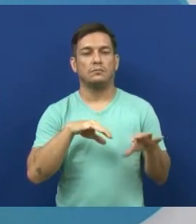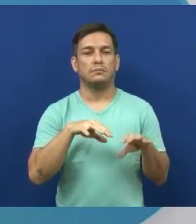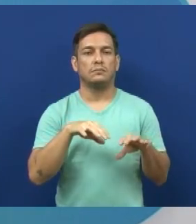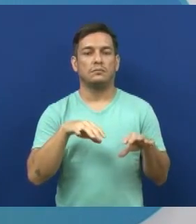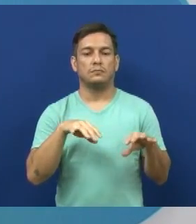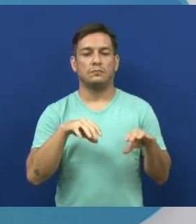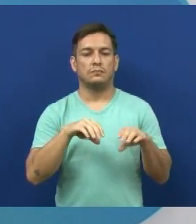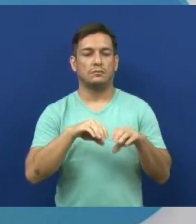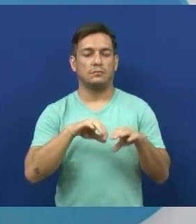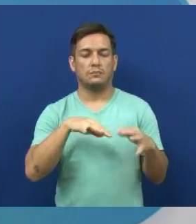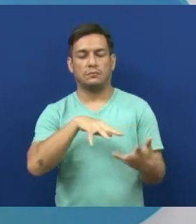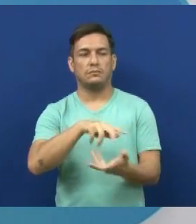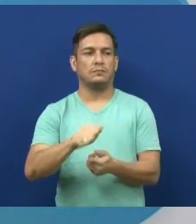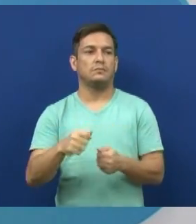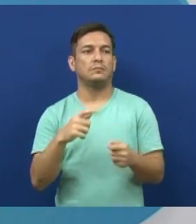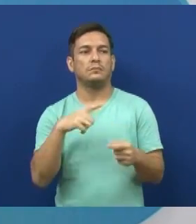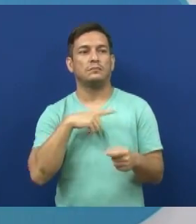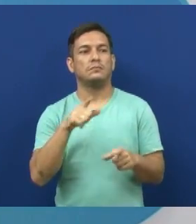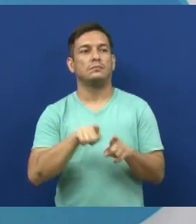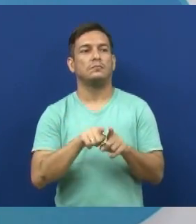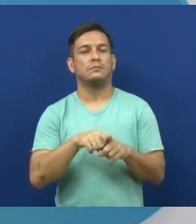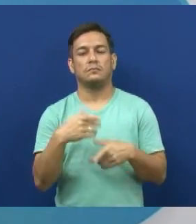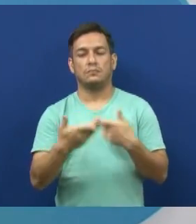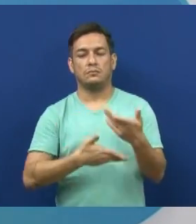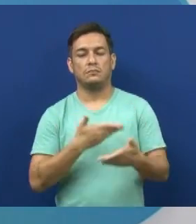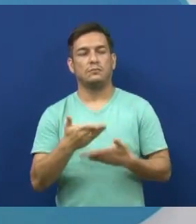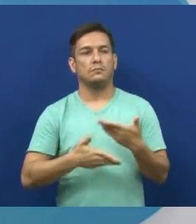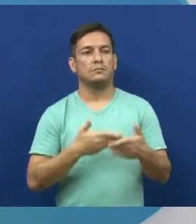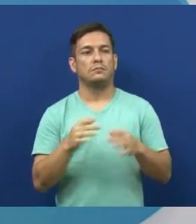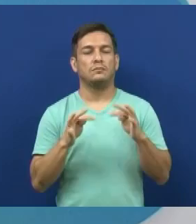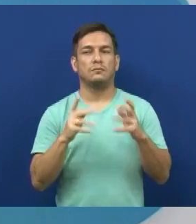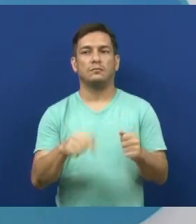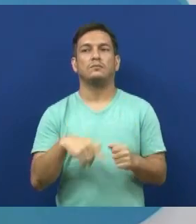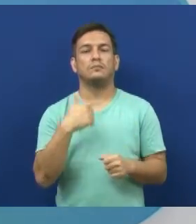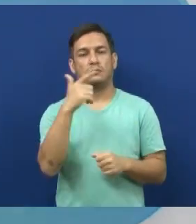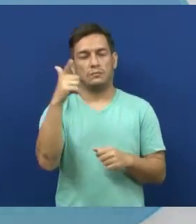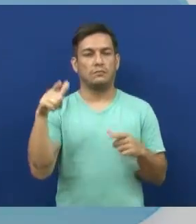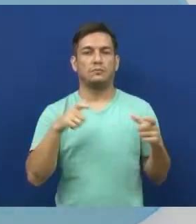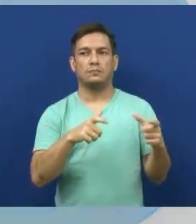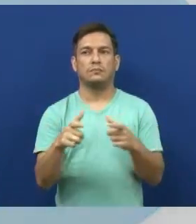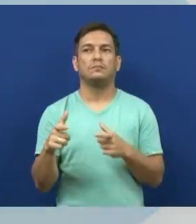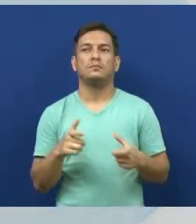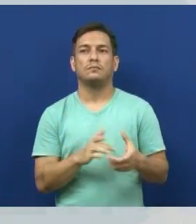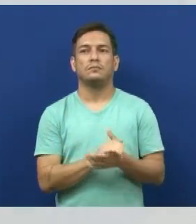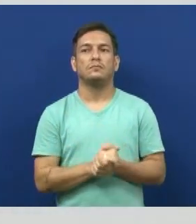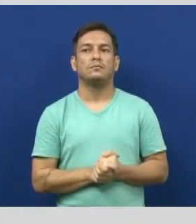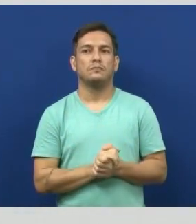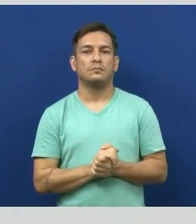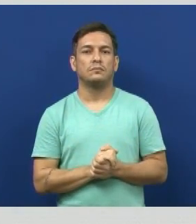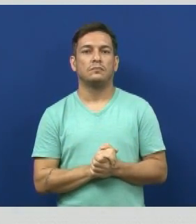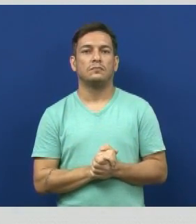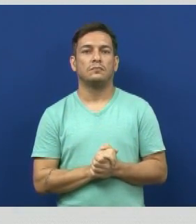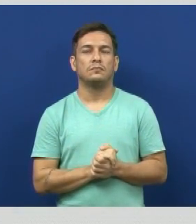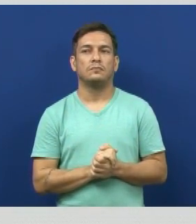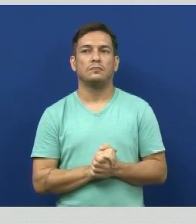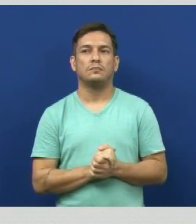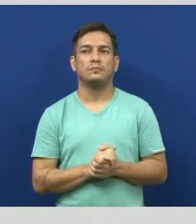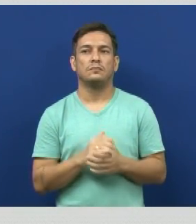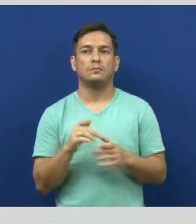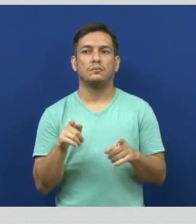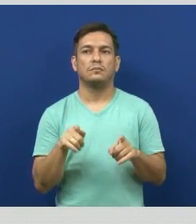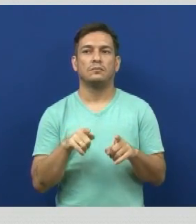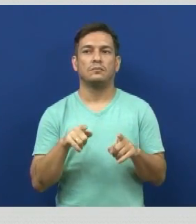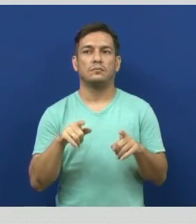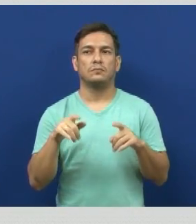Tem toda uma questão extra envolvida aí, tá? Todos os outros espaços. O meio físico da Terra e